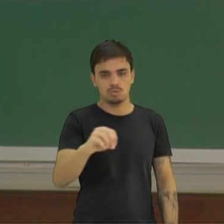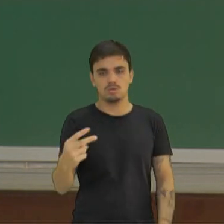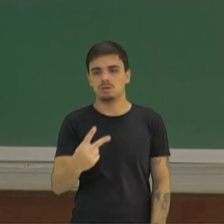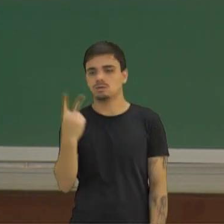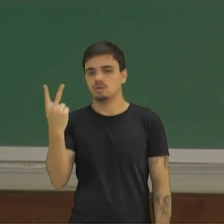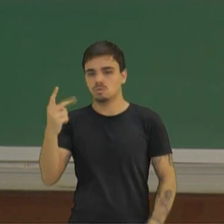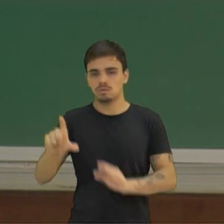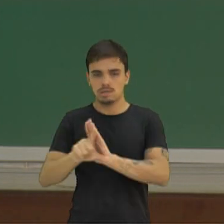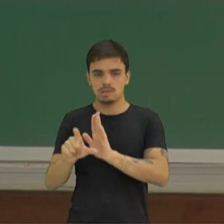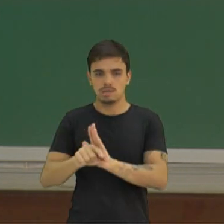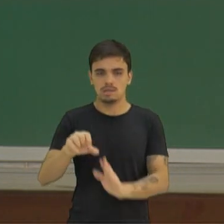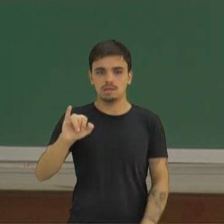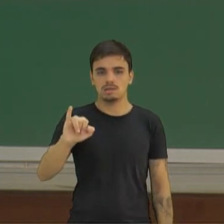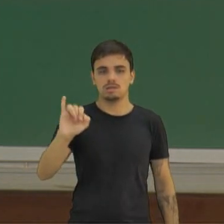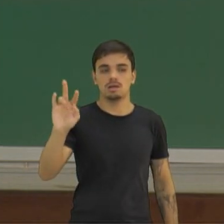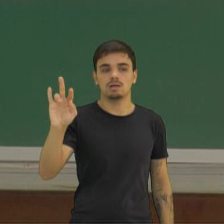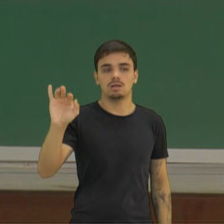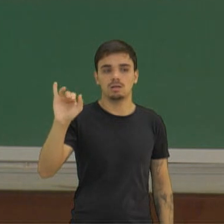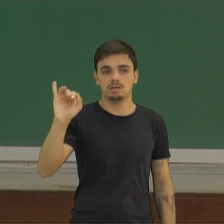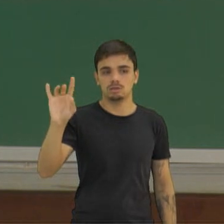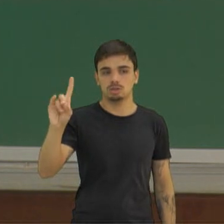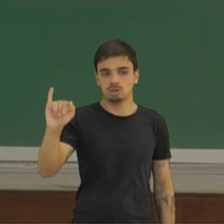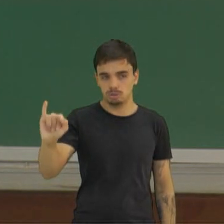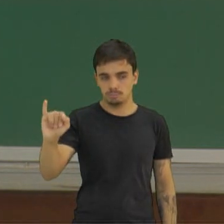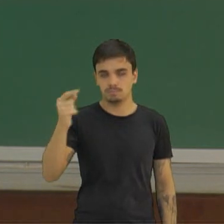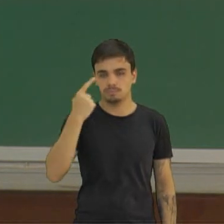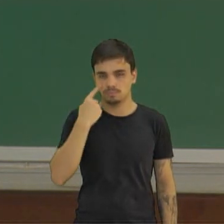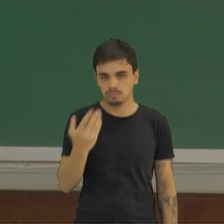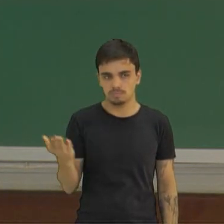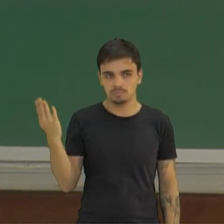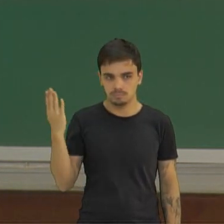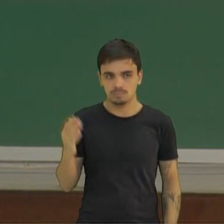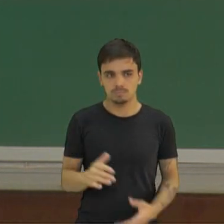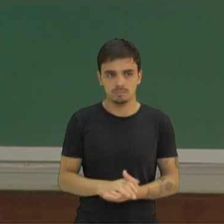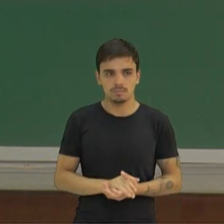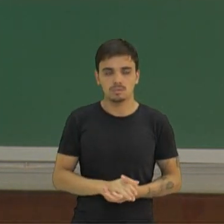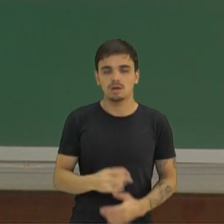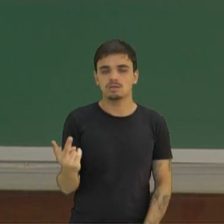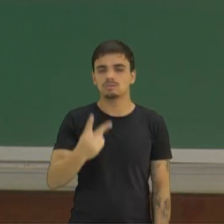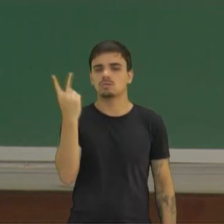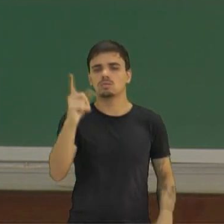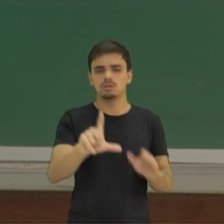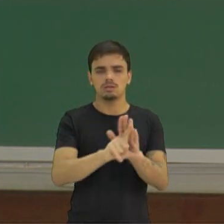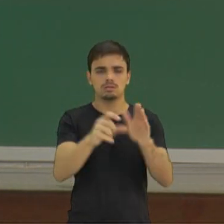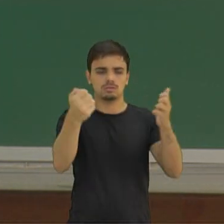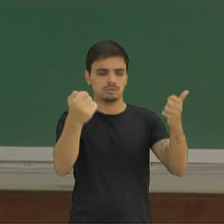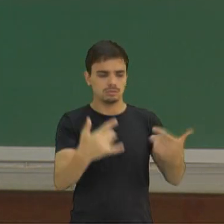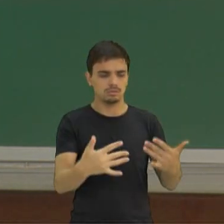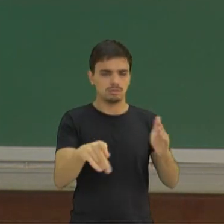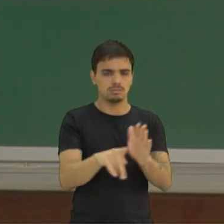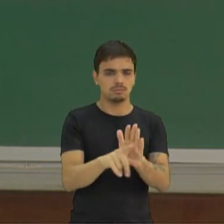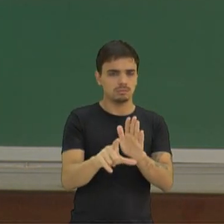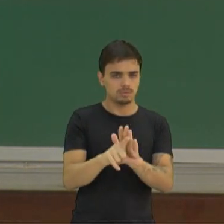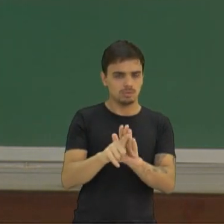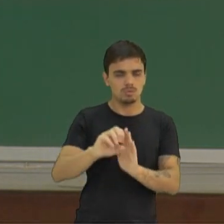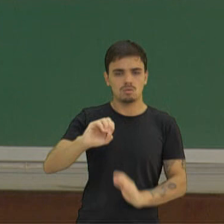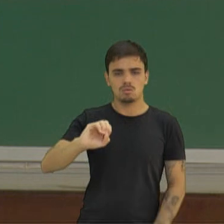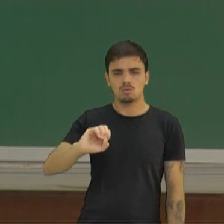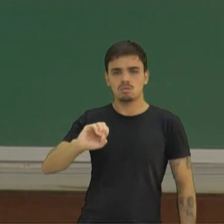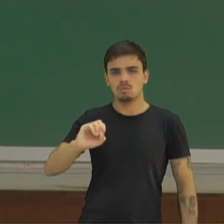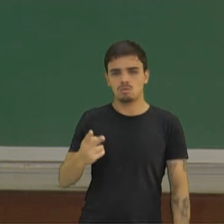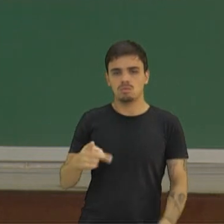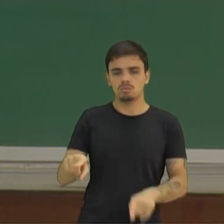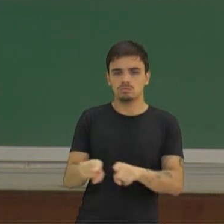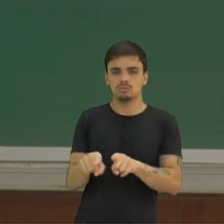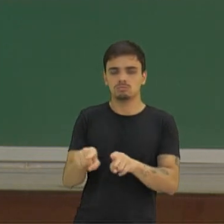de hibridismo é a segunda lei diz que a segregação a lei da segregação ou Lei